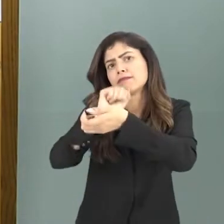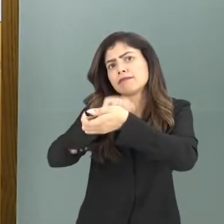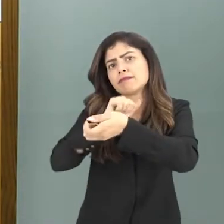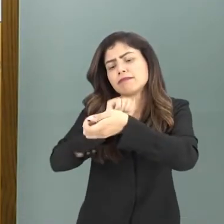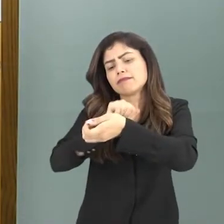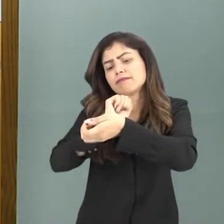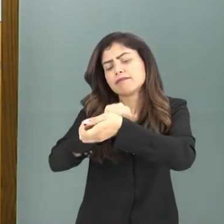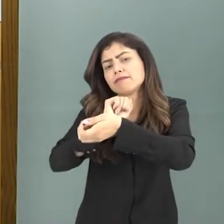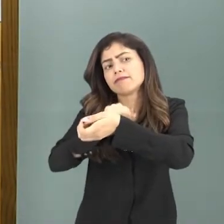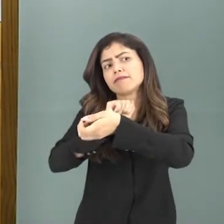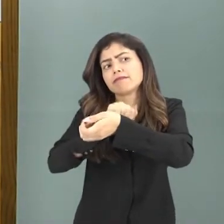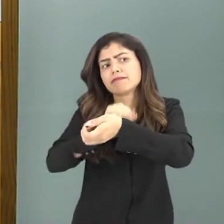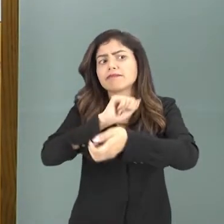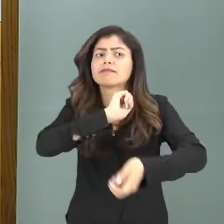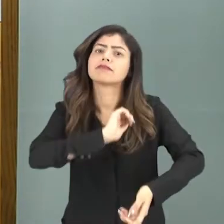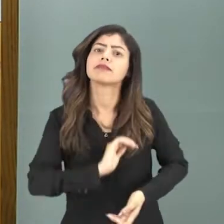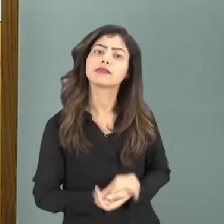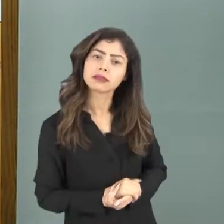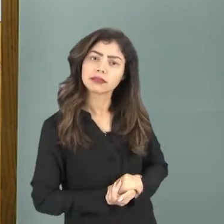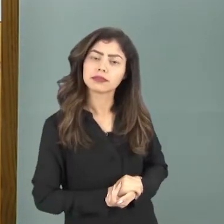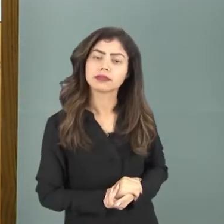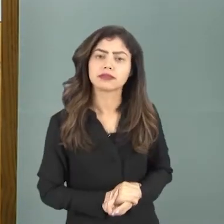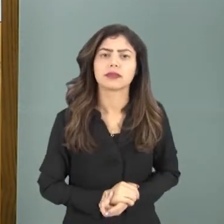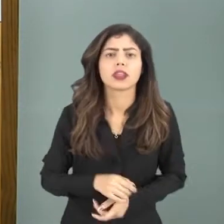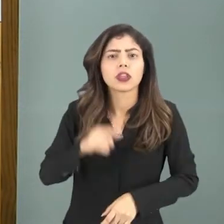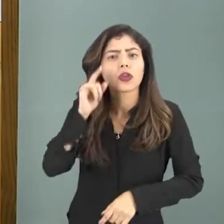na porta.